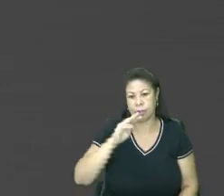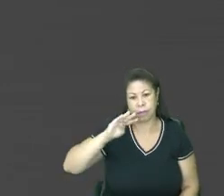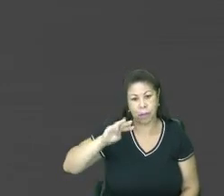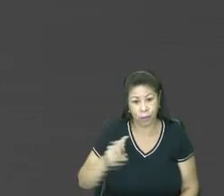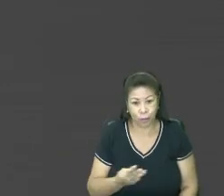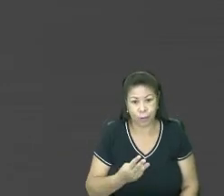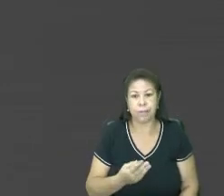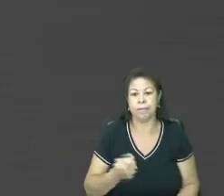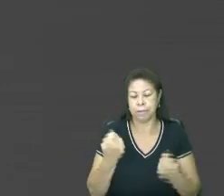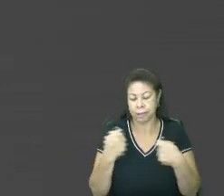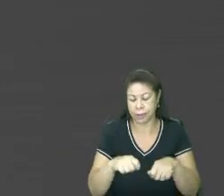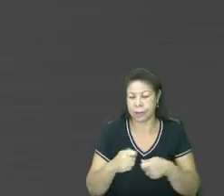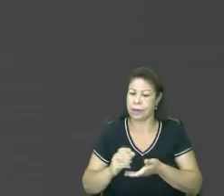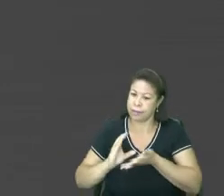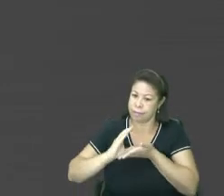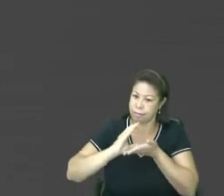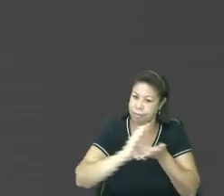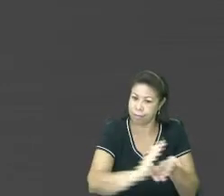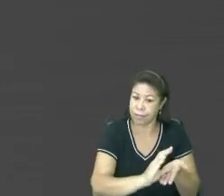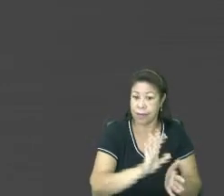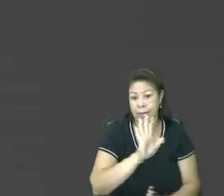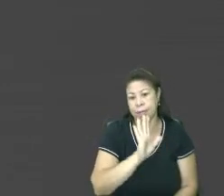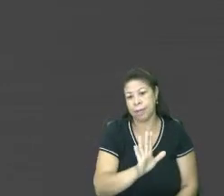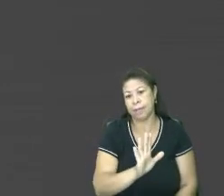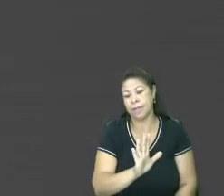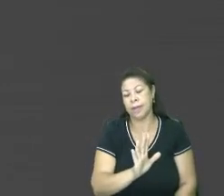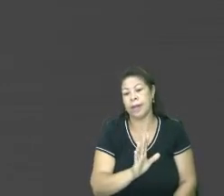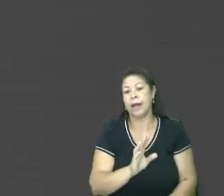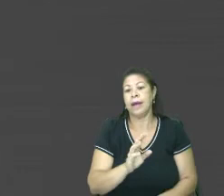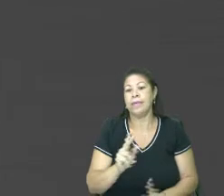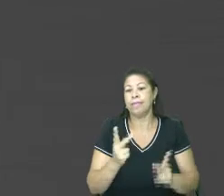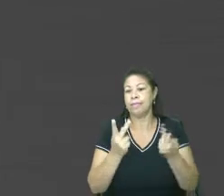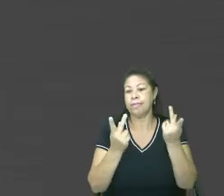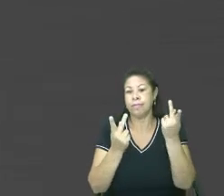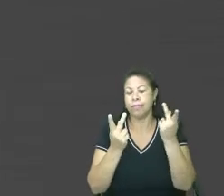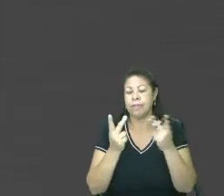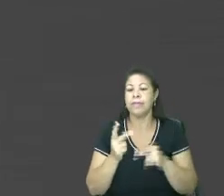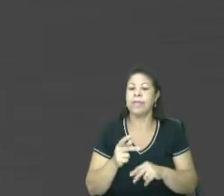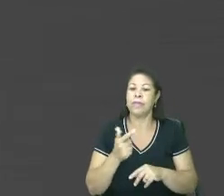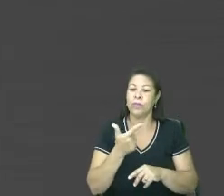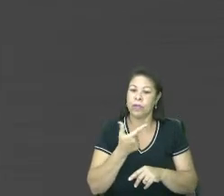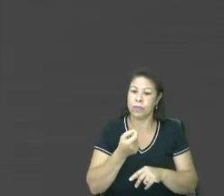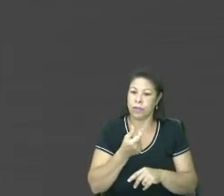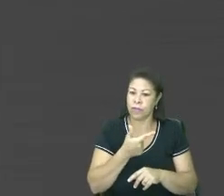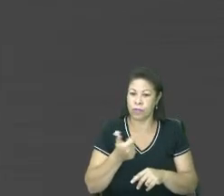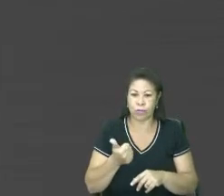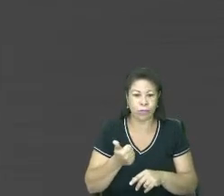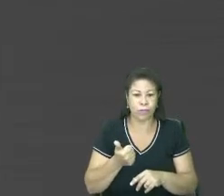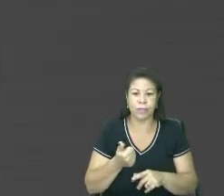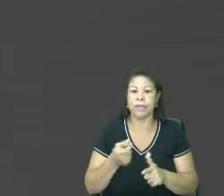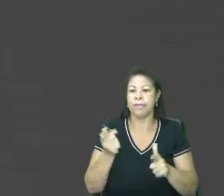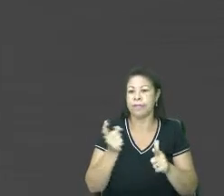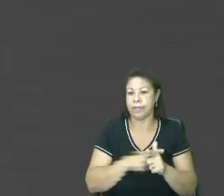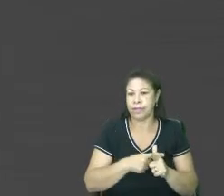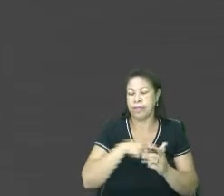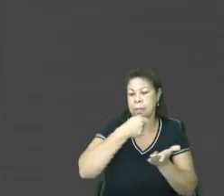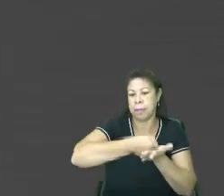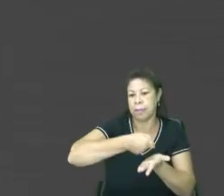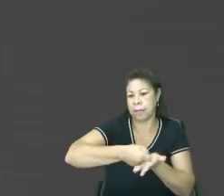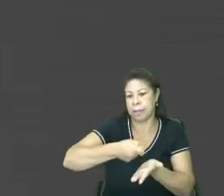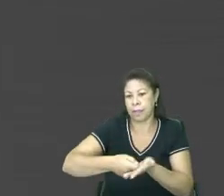aplicado na saúde, mas o município finalizou o ano de 2021 com uma despesa de R$